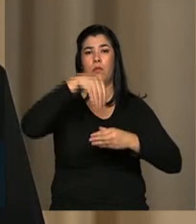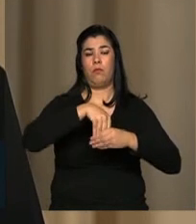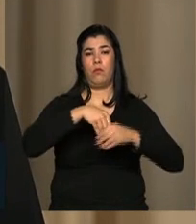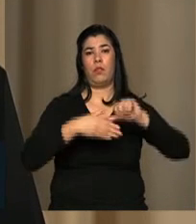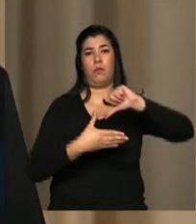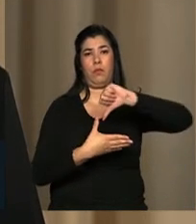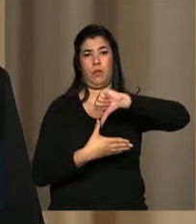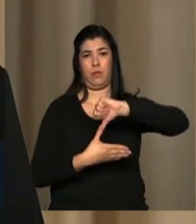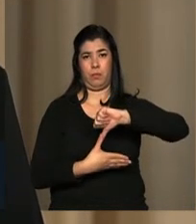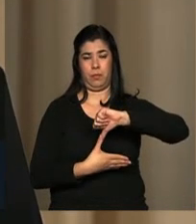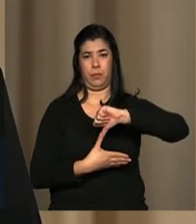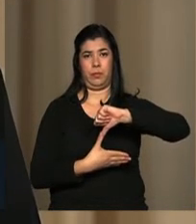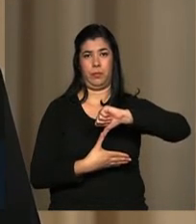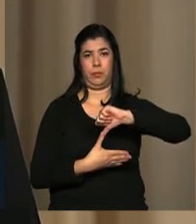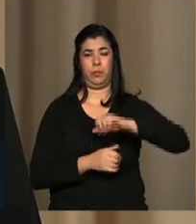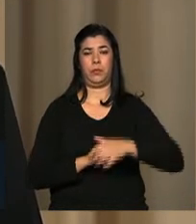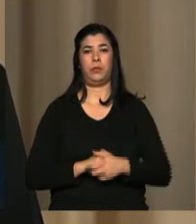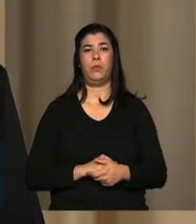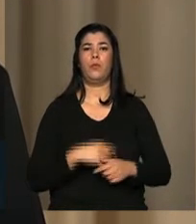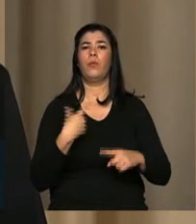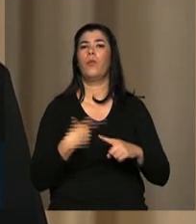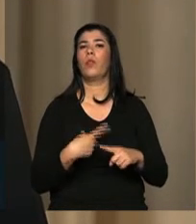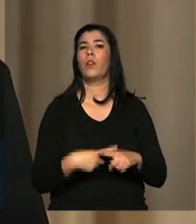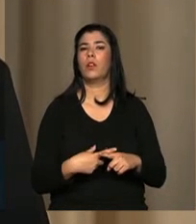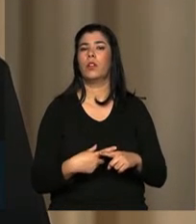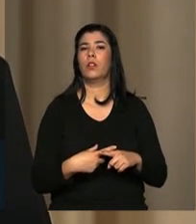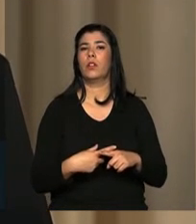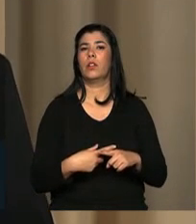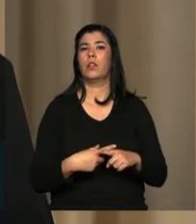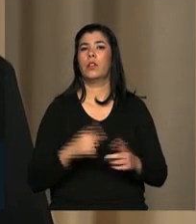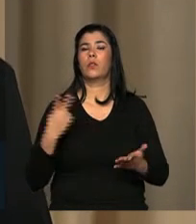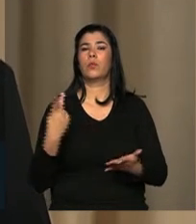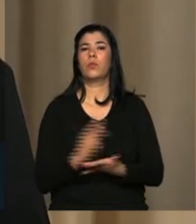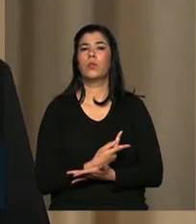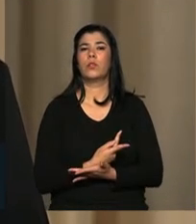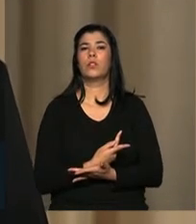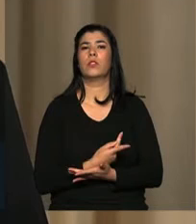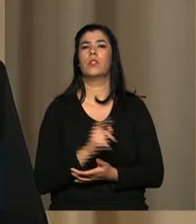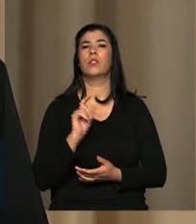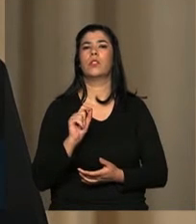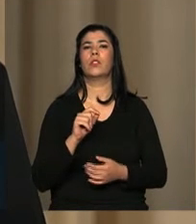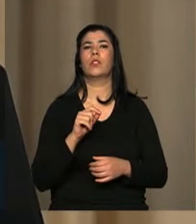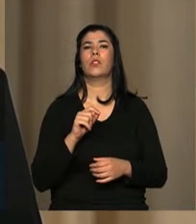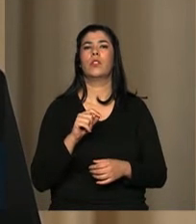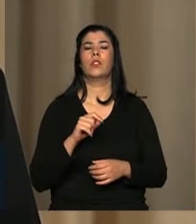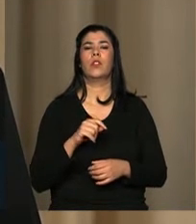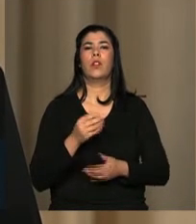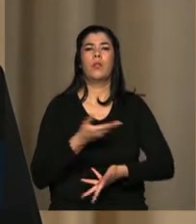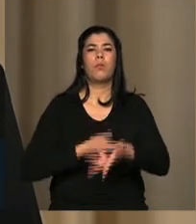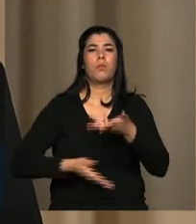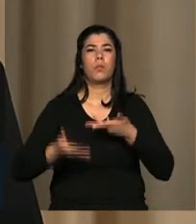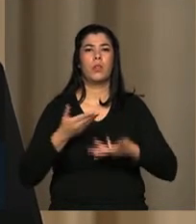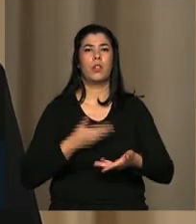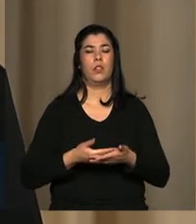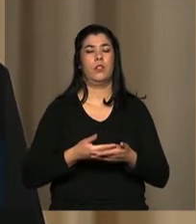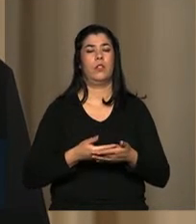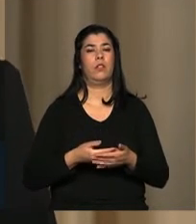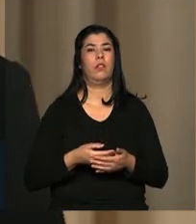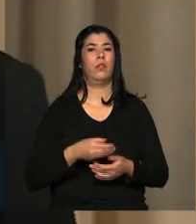Latina. Porque a consolidação da democracia na América Latina e no Caribe